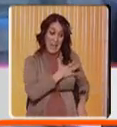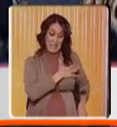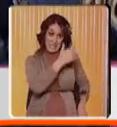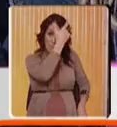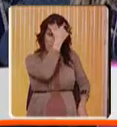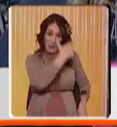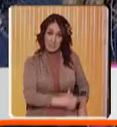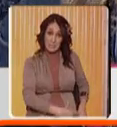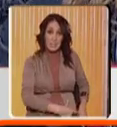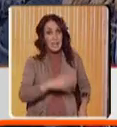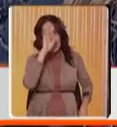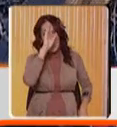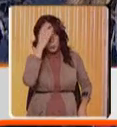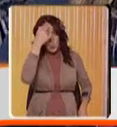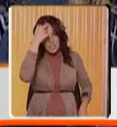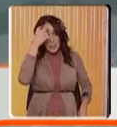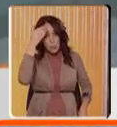sim. Lado direito.